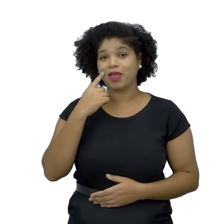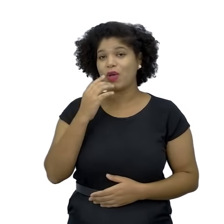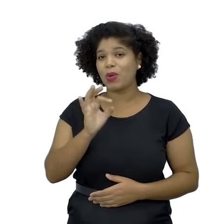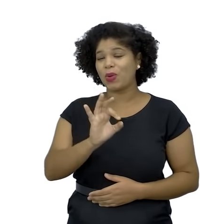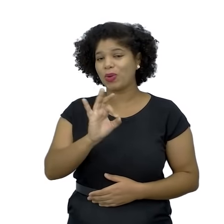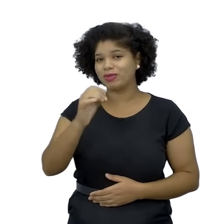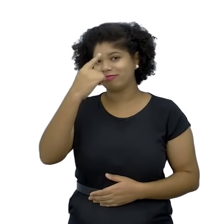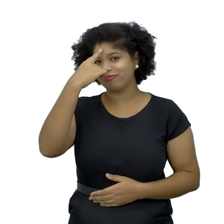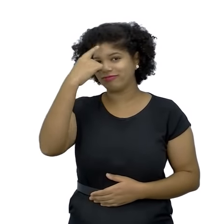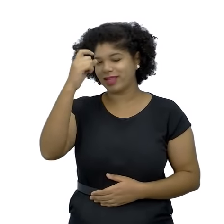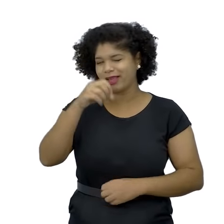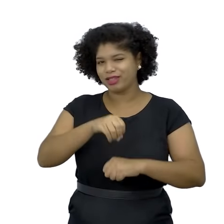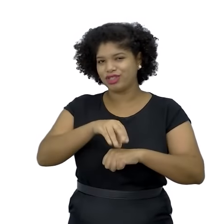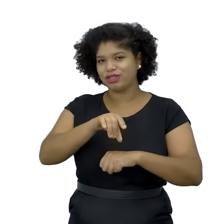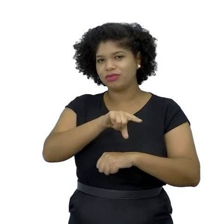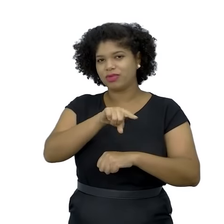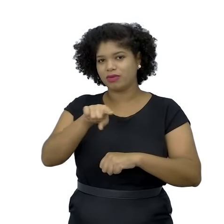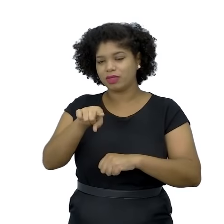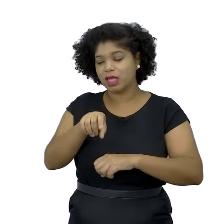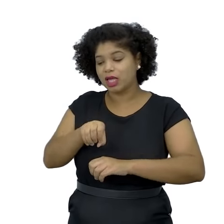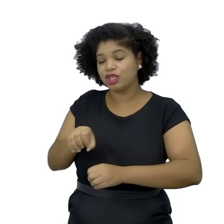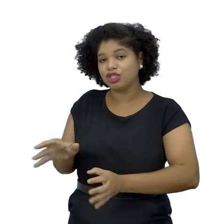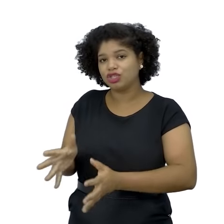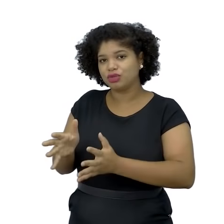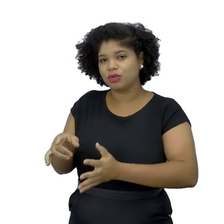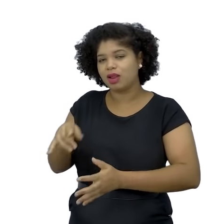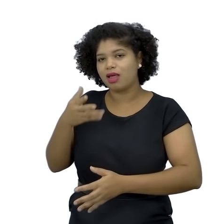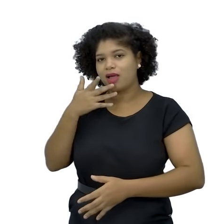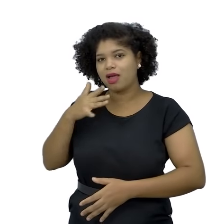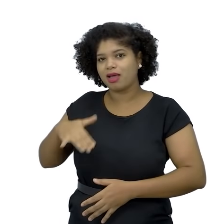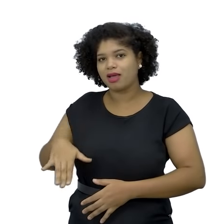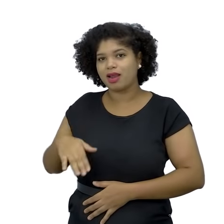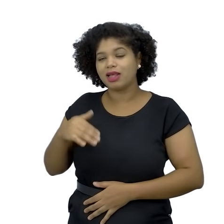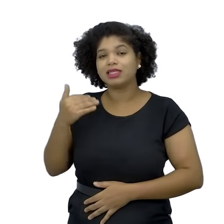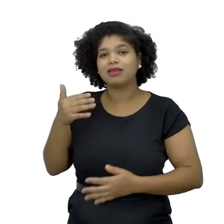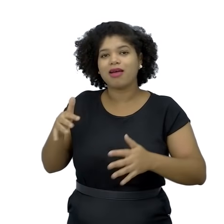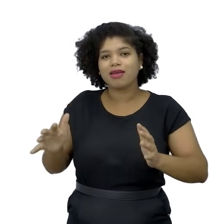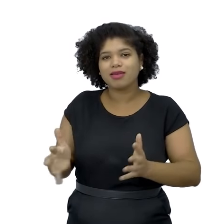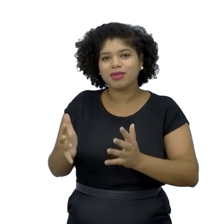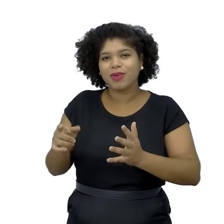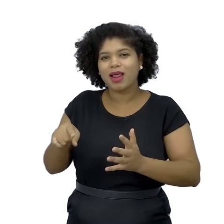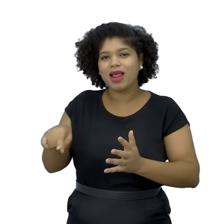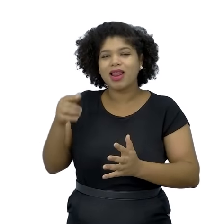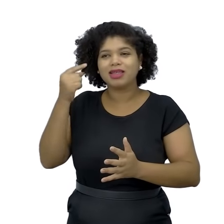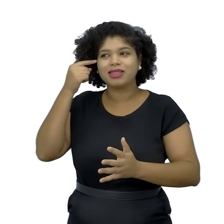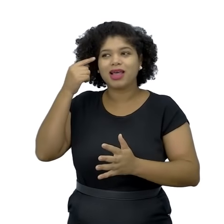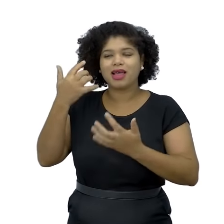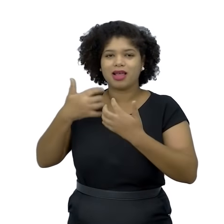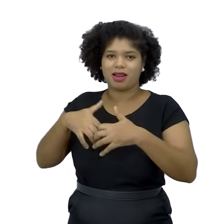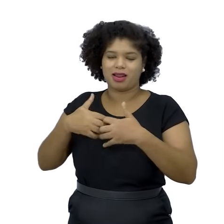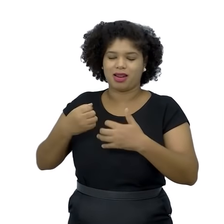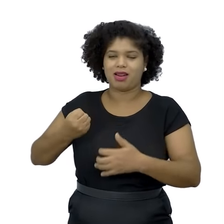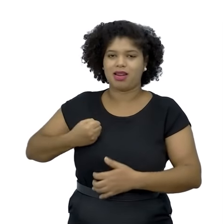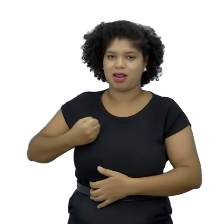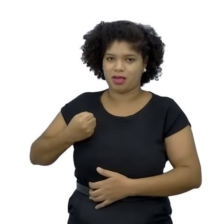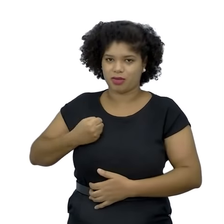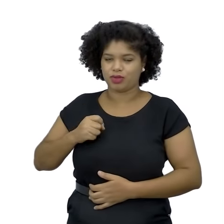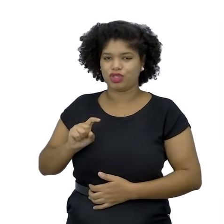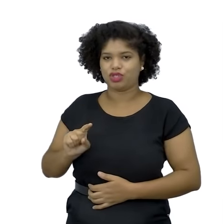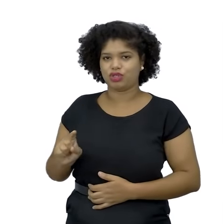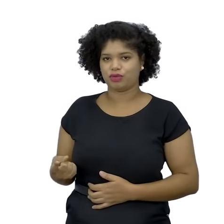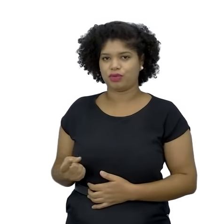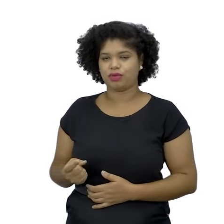problema aí que permite a investigação e a observação das regularidades do nosso sistema de numeração